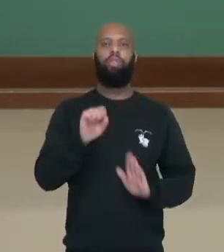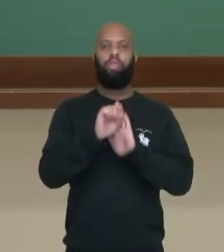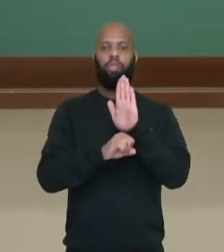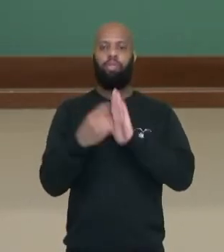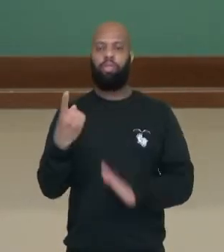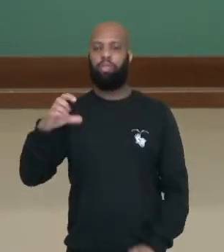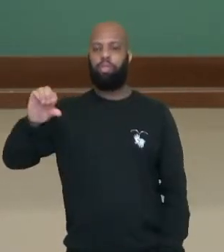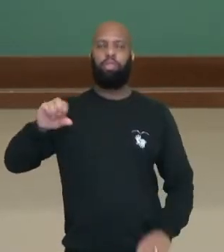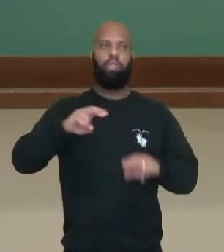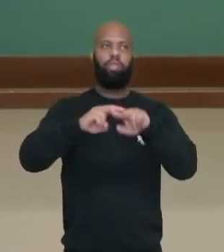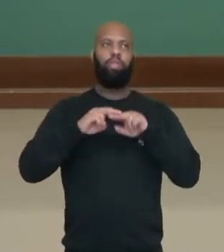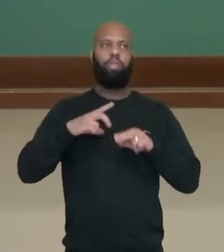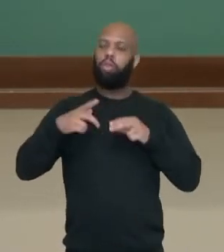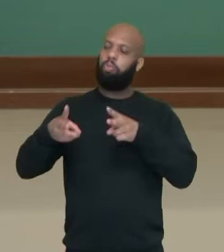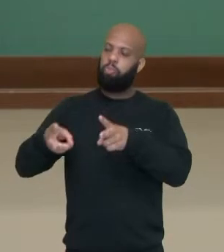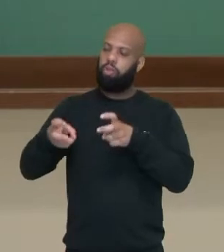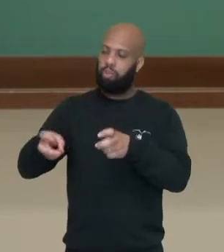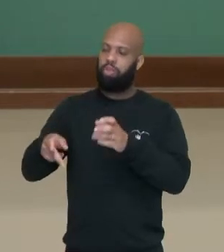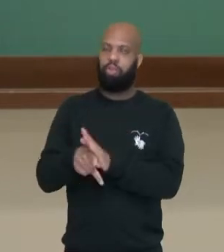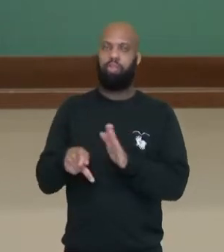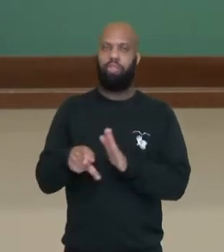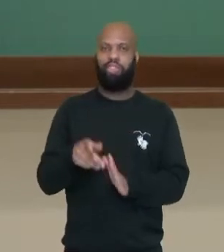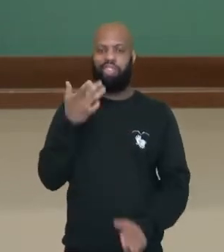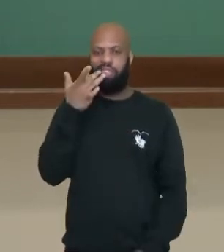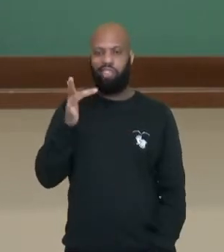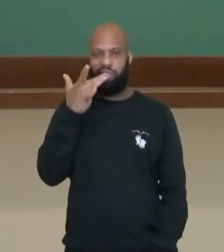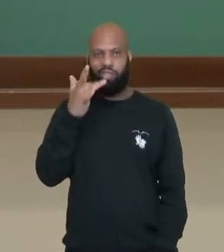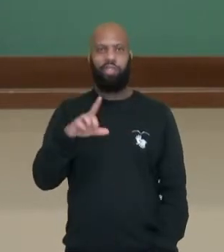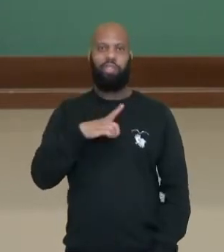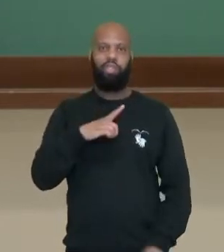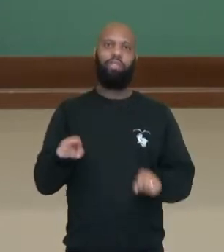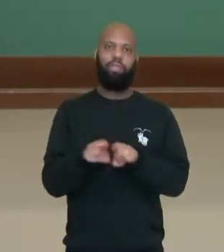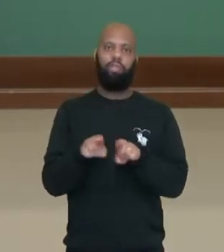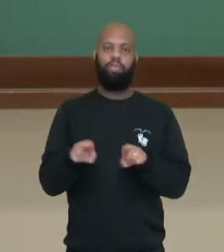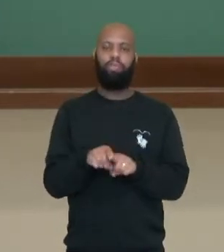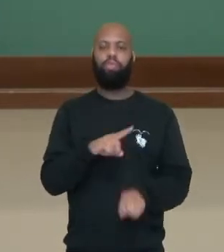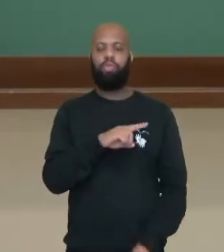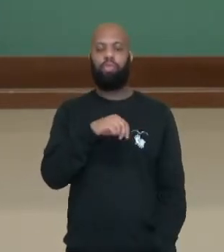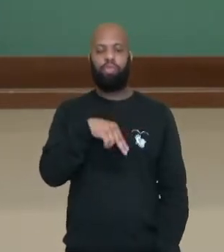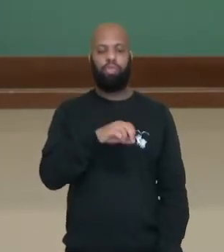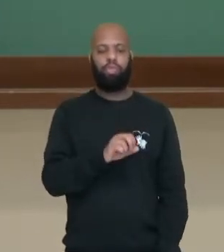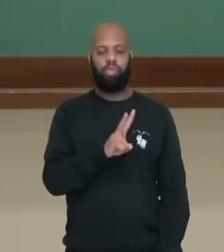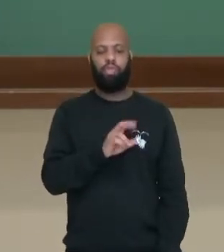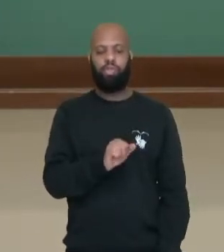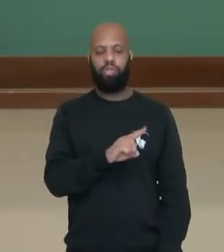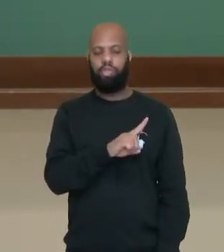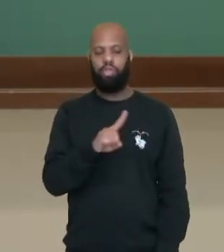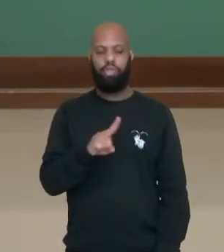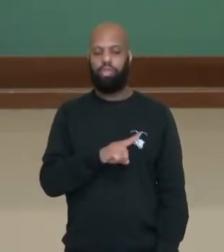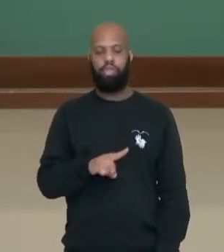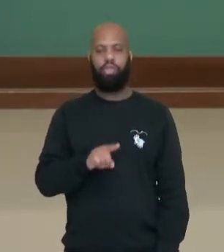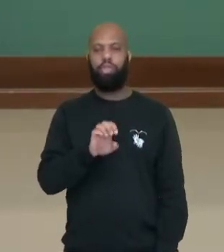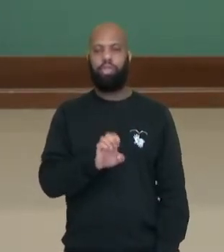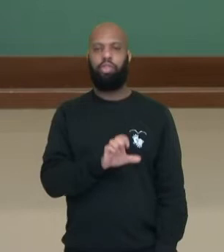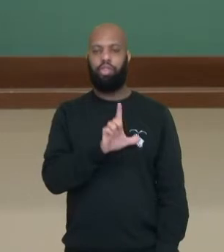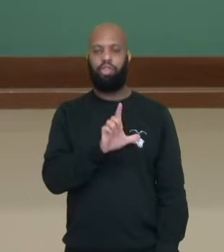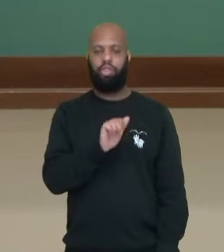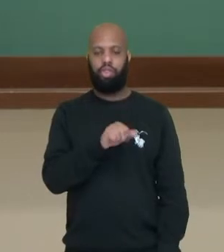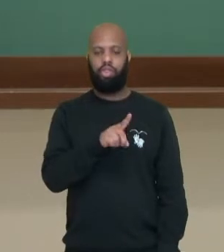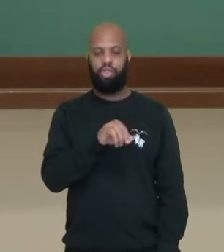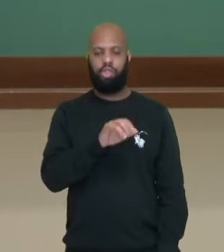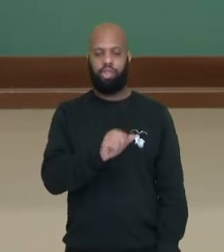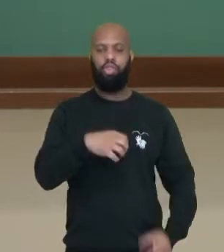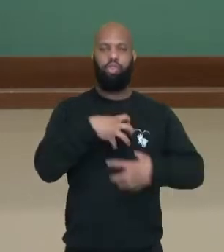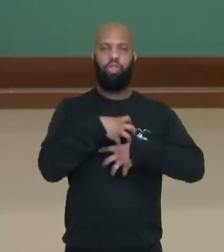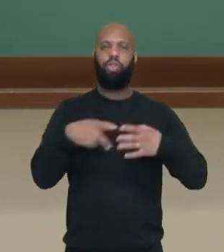XIX por conta da exploração do ouro, e a Nova Zelândia por conta da forma da colonização, que foi